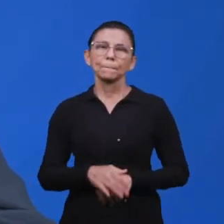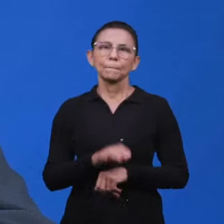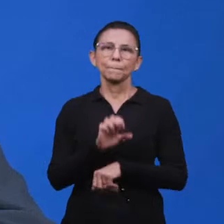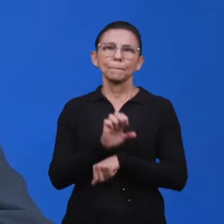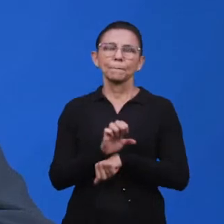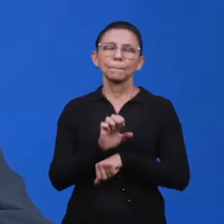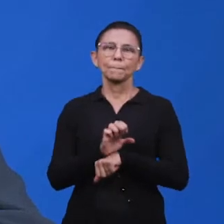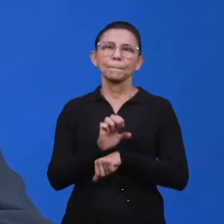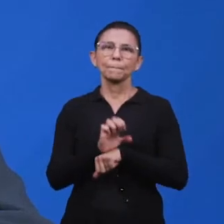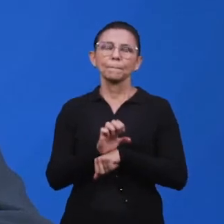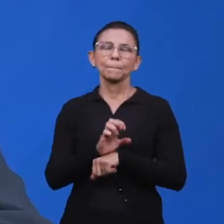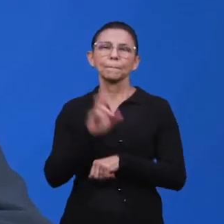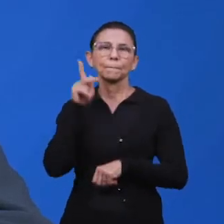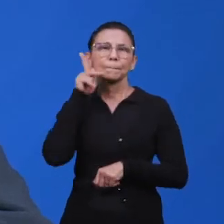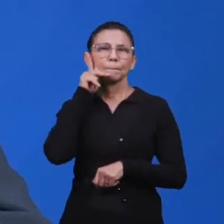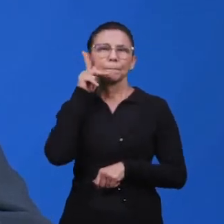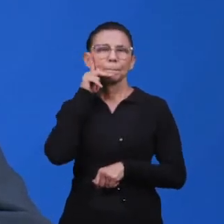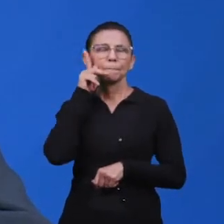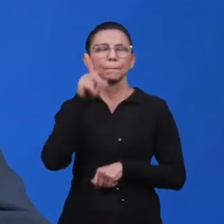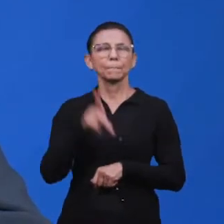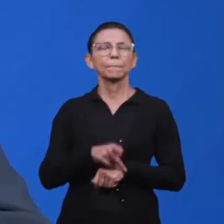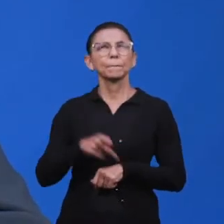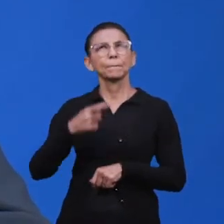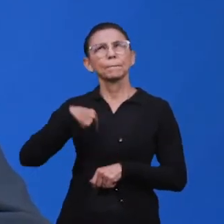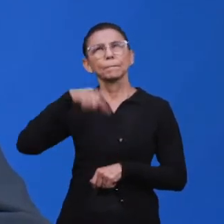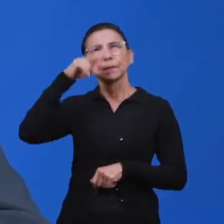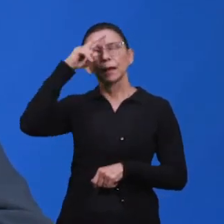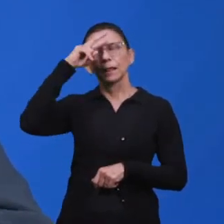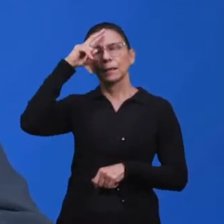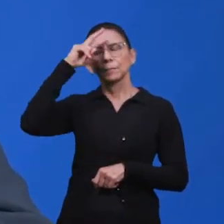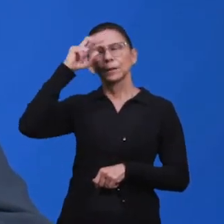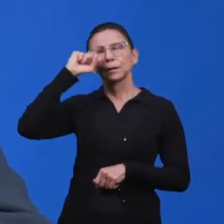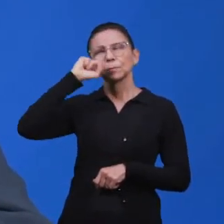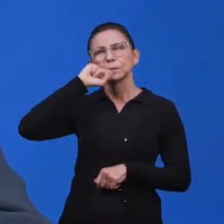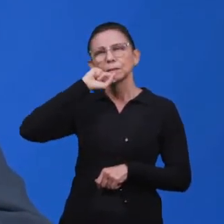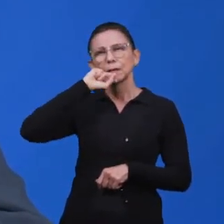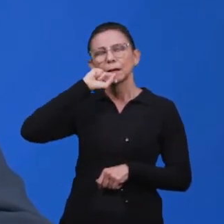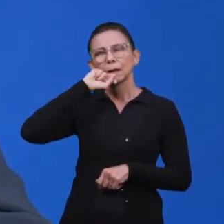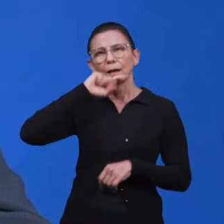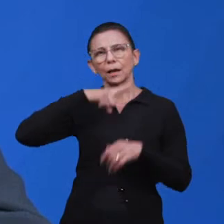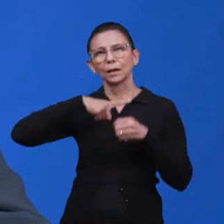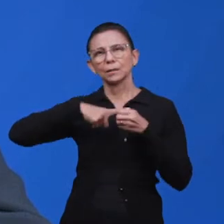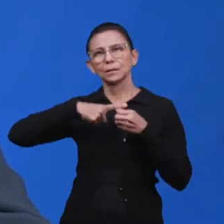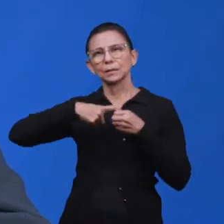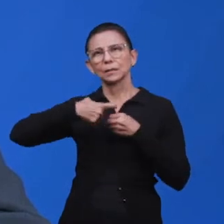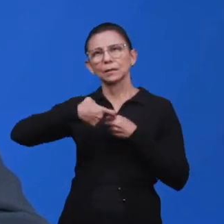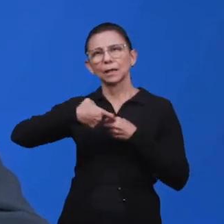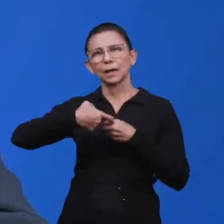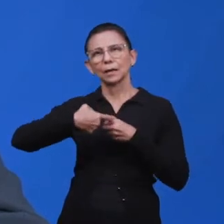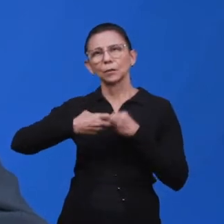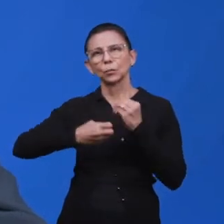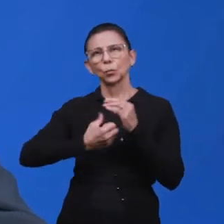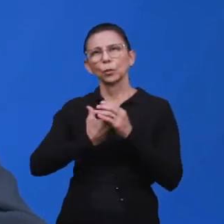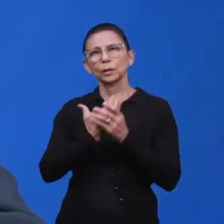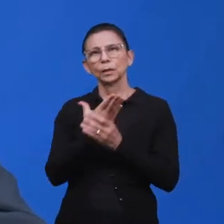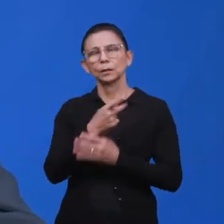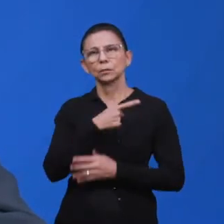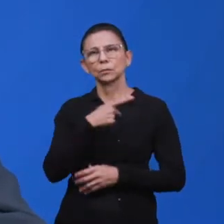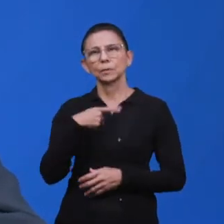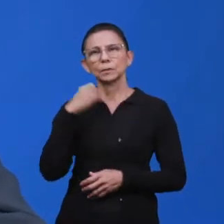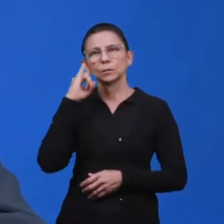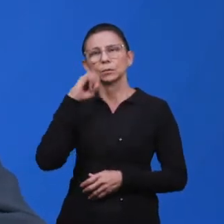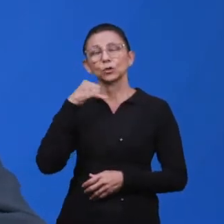Rocha é uma cidade que nos faz lembrar muito, com muita alegria, a cidade das origens do pastor